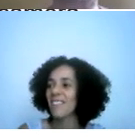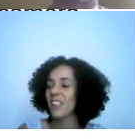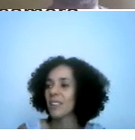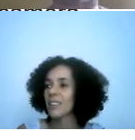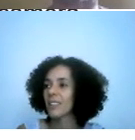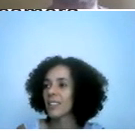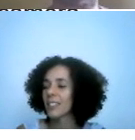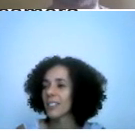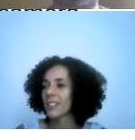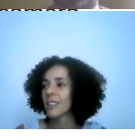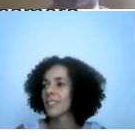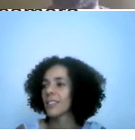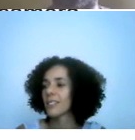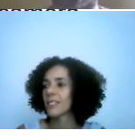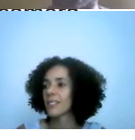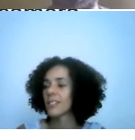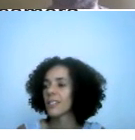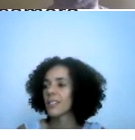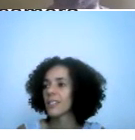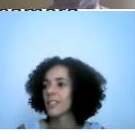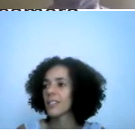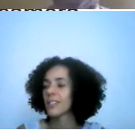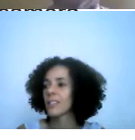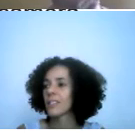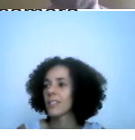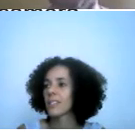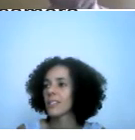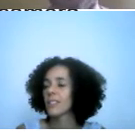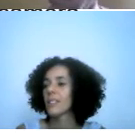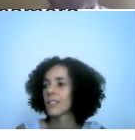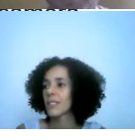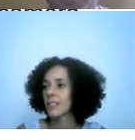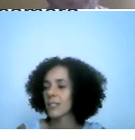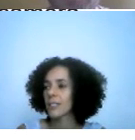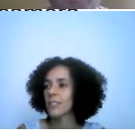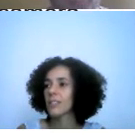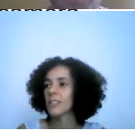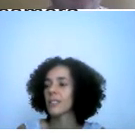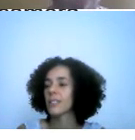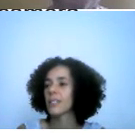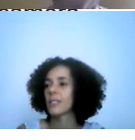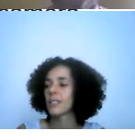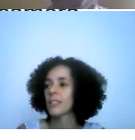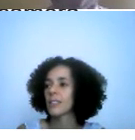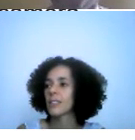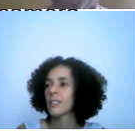mora num sítio ou numa zona mais rural e leva essas plantas para lá, cultiva elas ali livremente, às